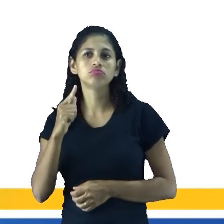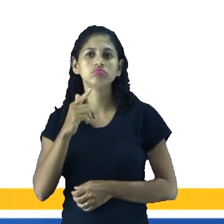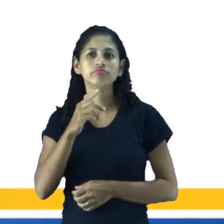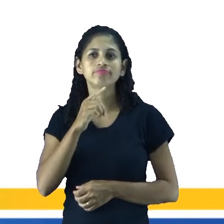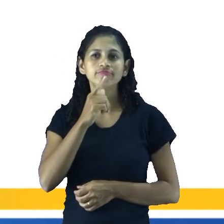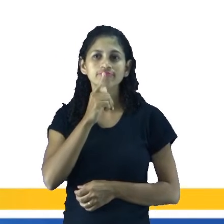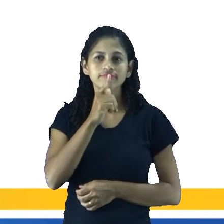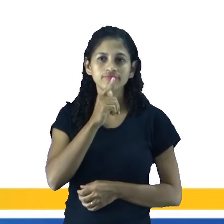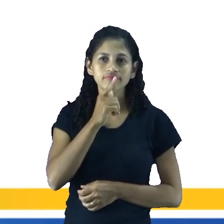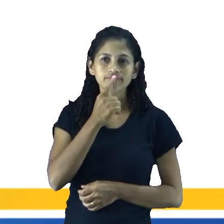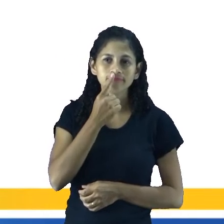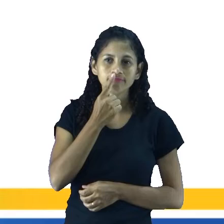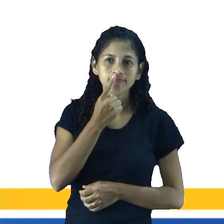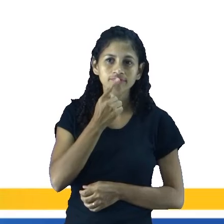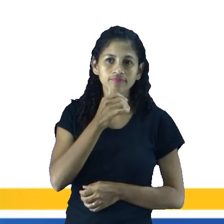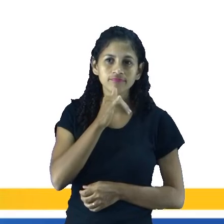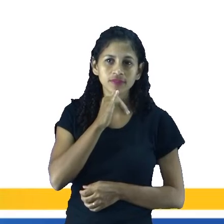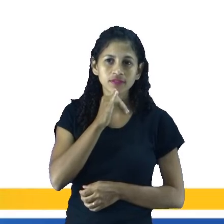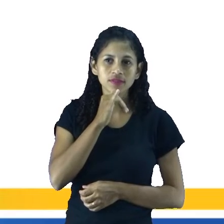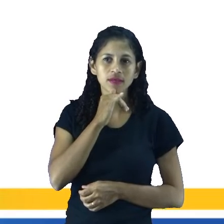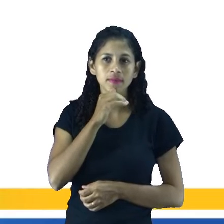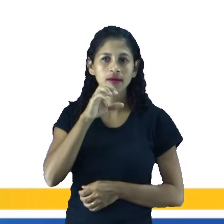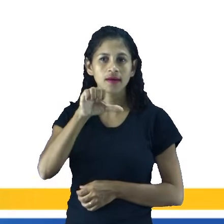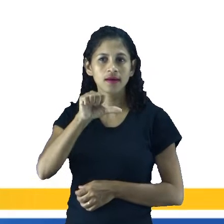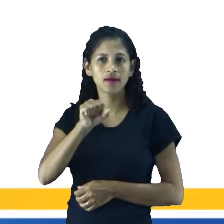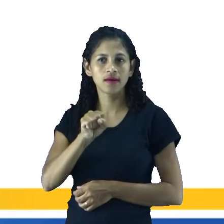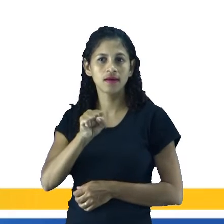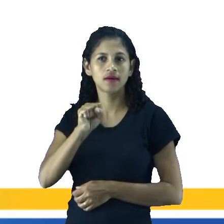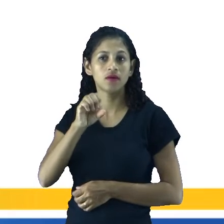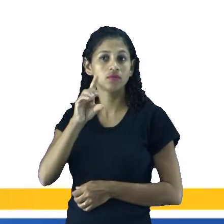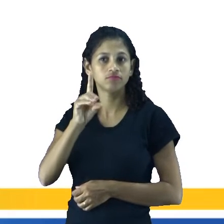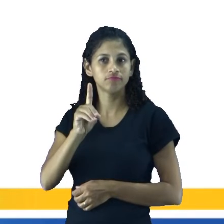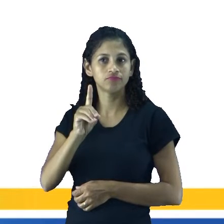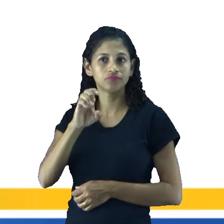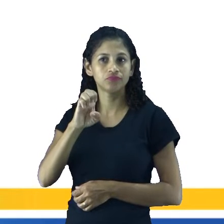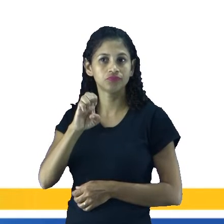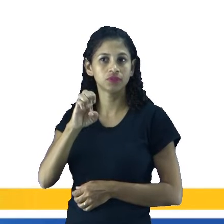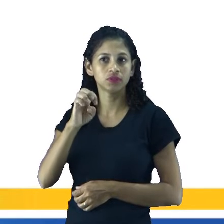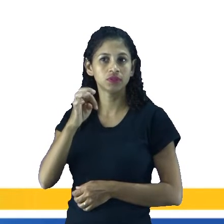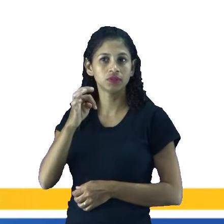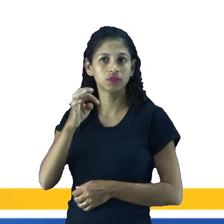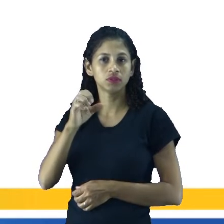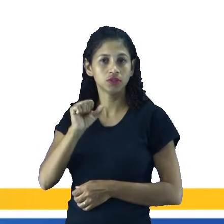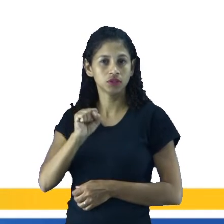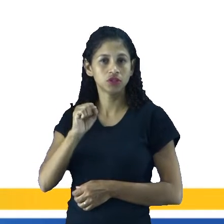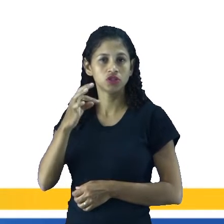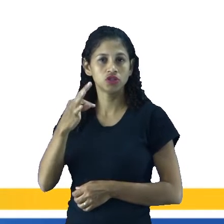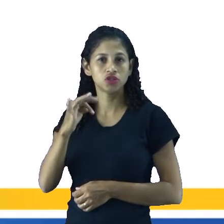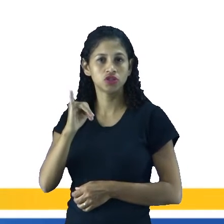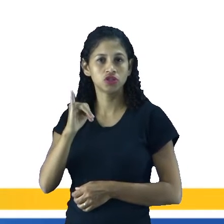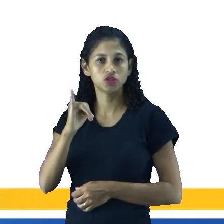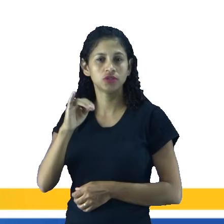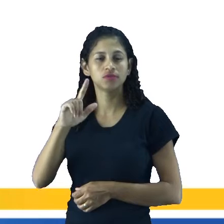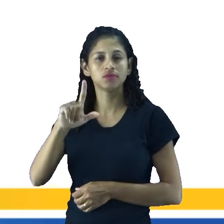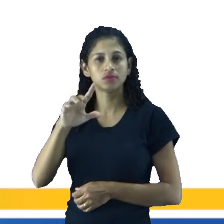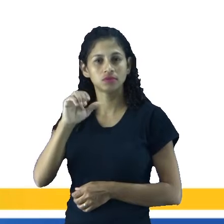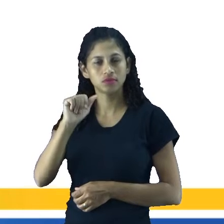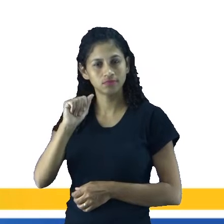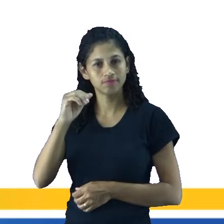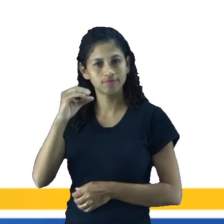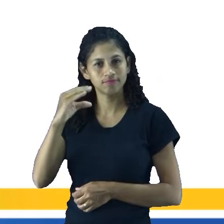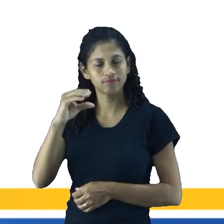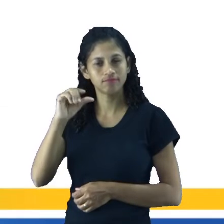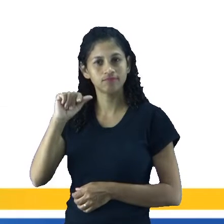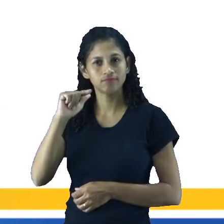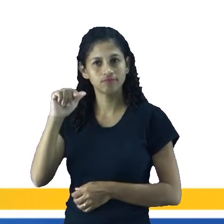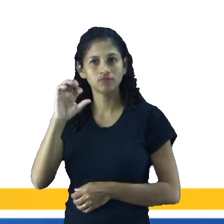vai ser responsável por separar os componentes de uma mistura homogênea com base na temperatura de ebulição de cada um